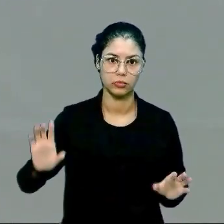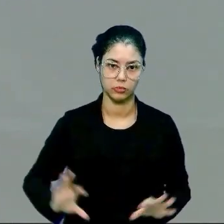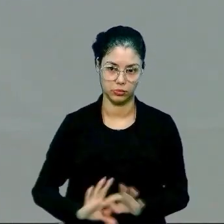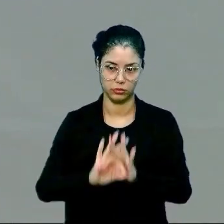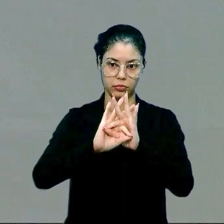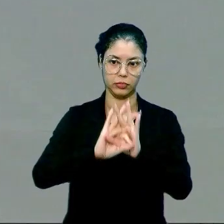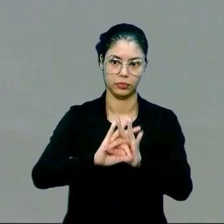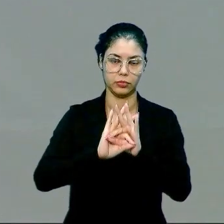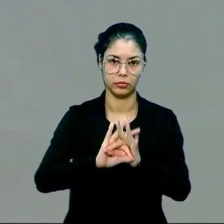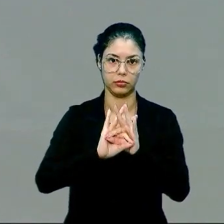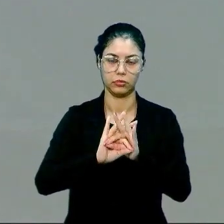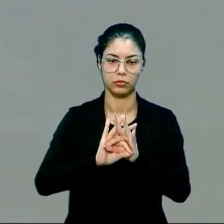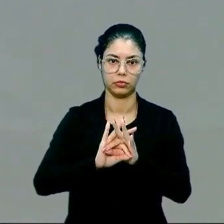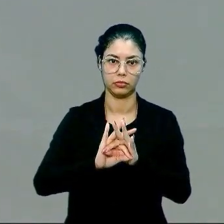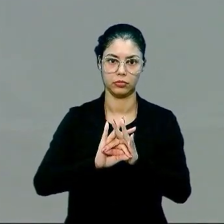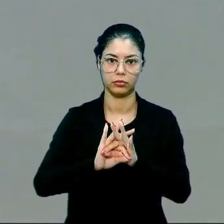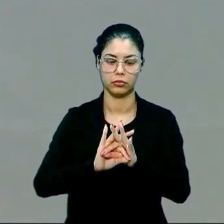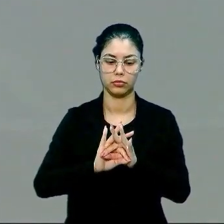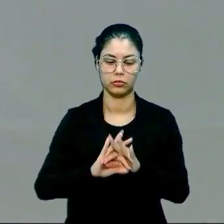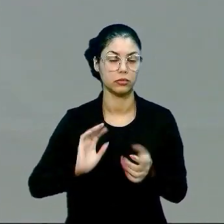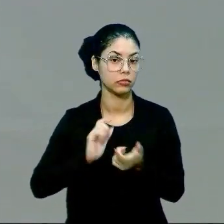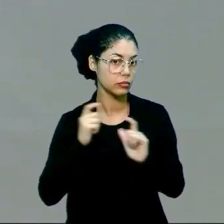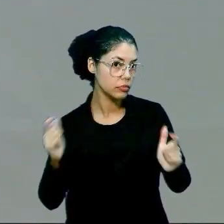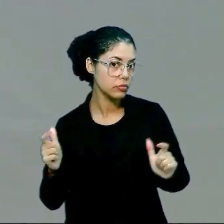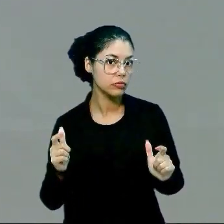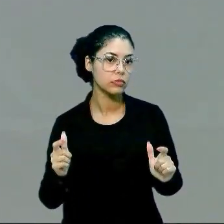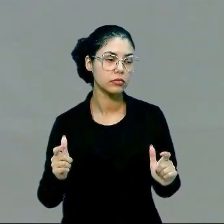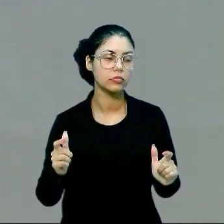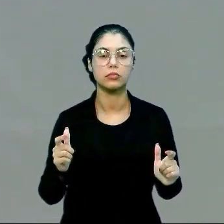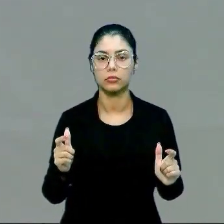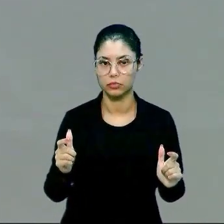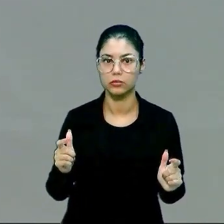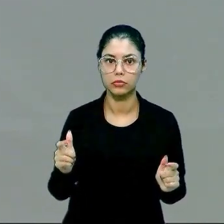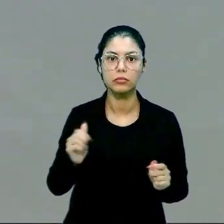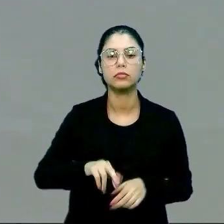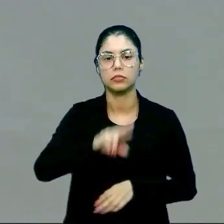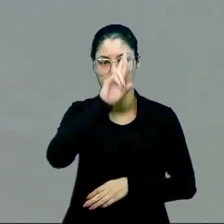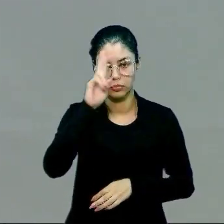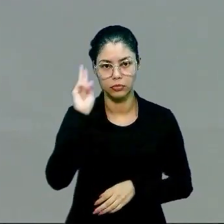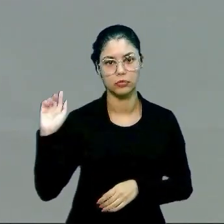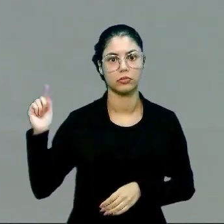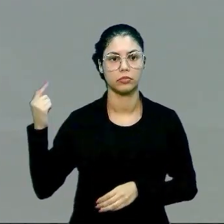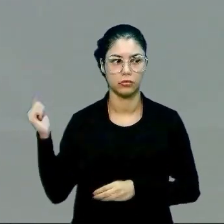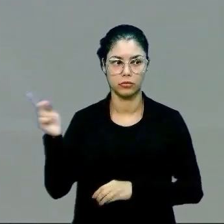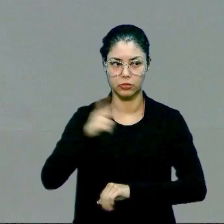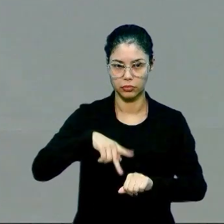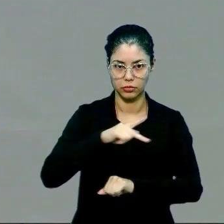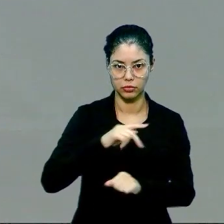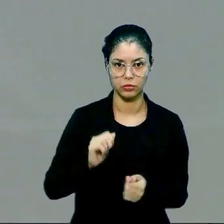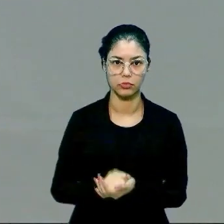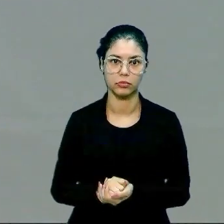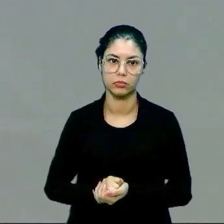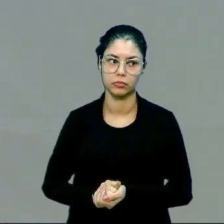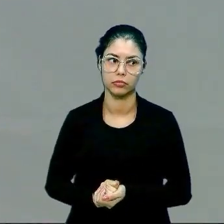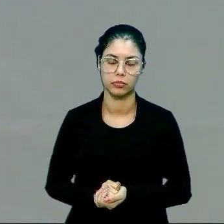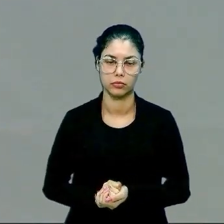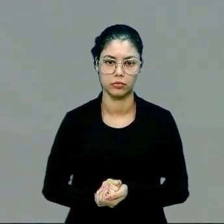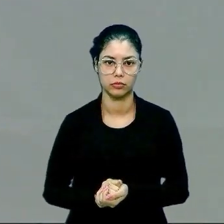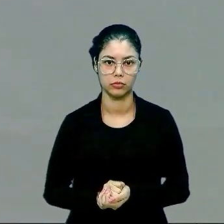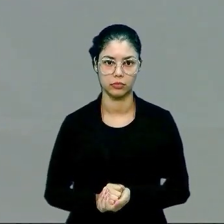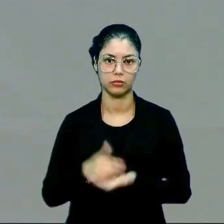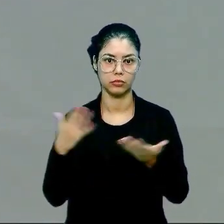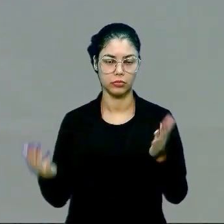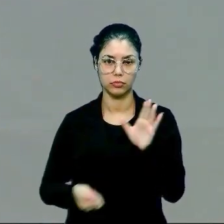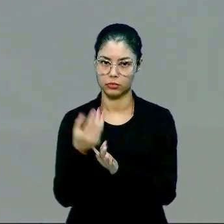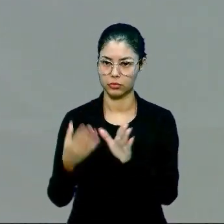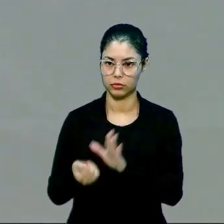ela está atrelada de uma forma muito íntima aí à história, história, a geografia do país, a formação. Então,